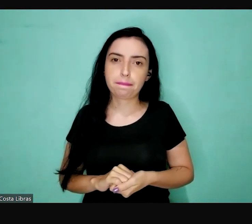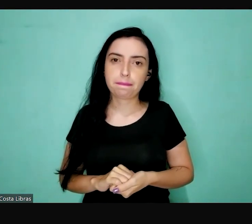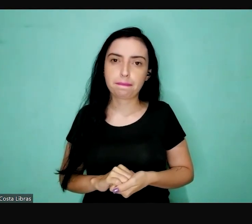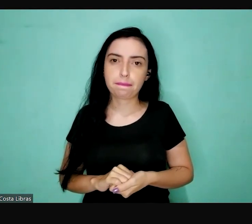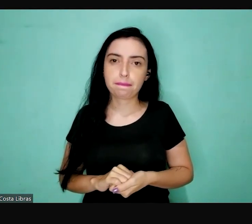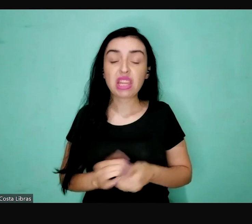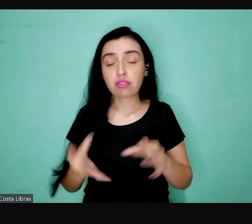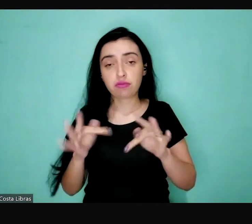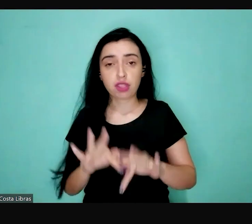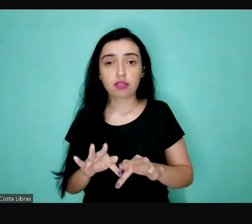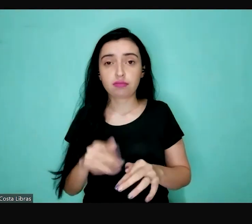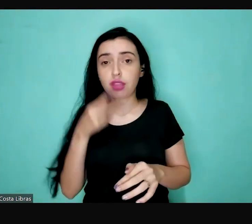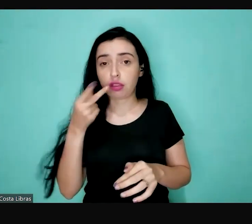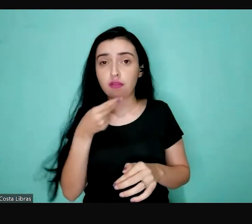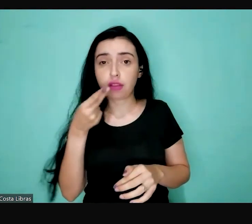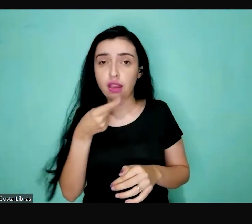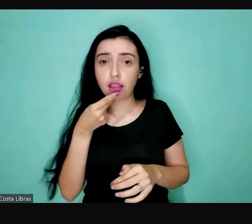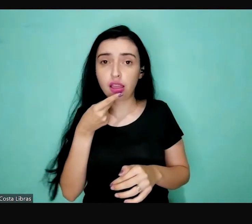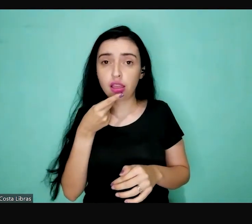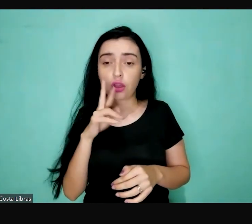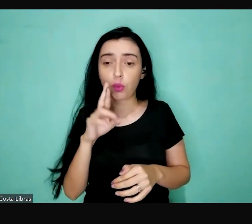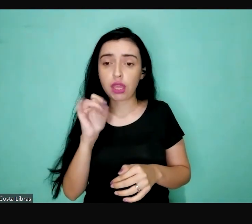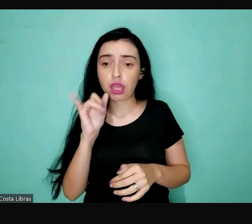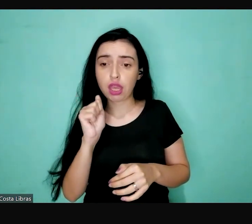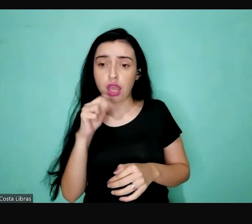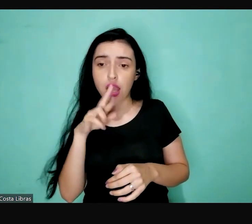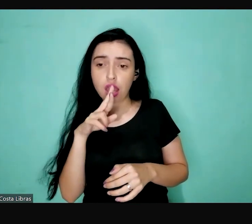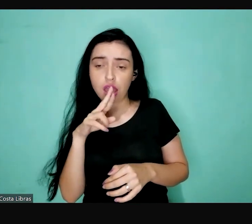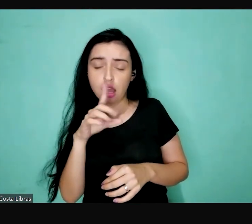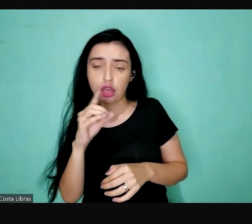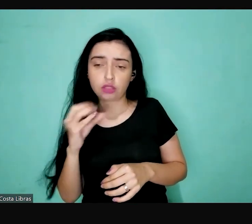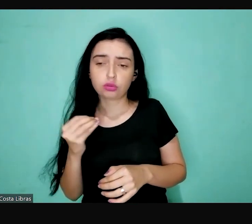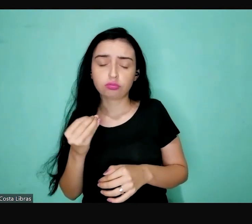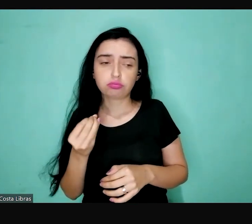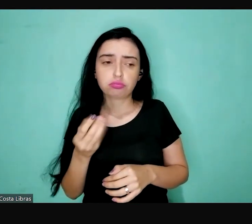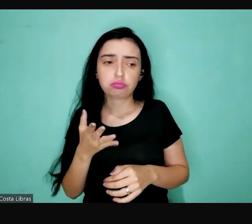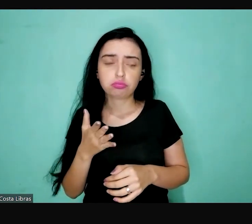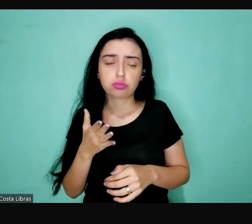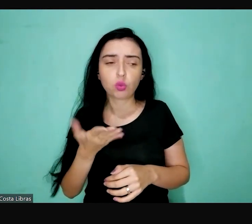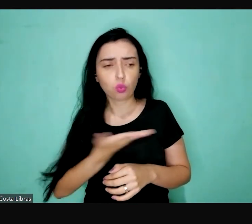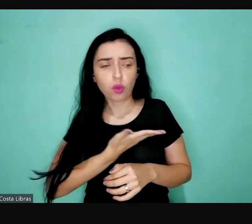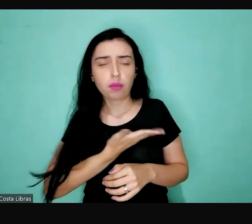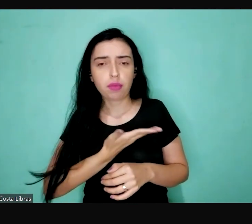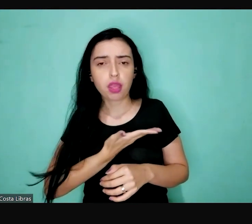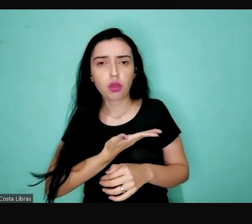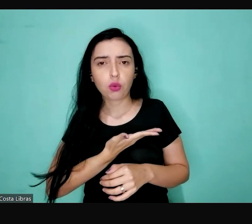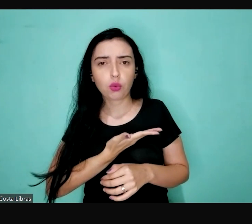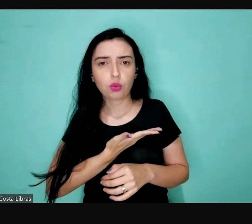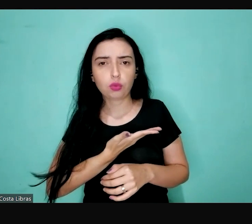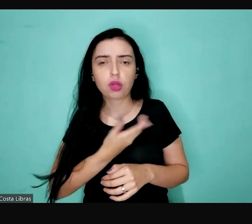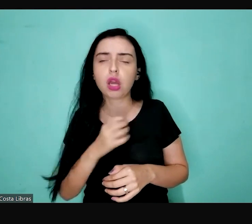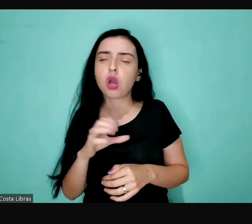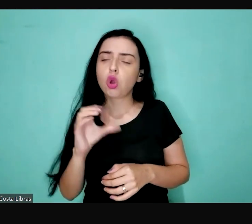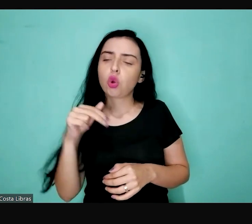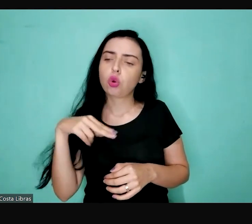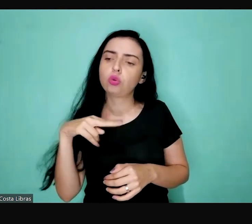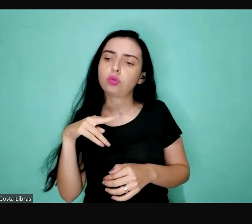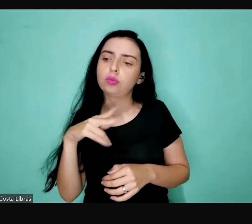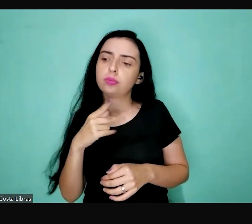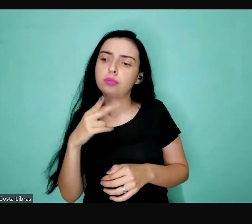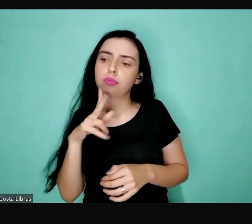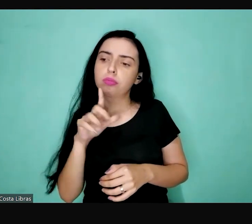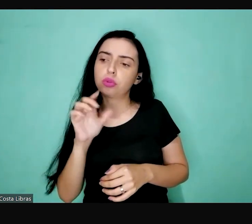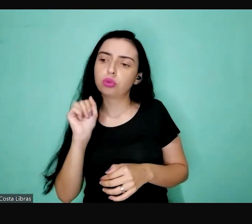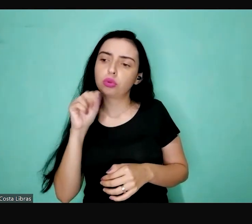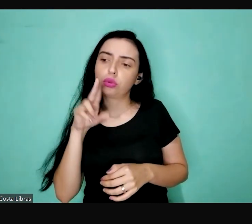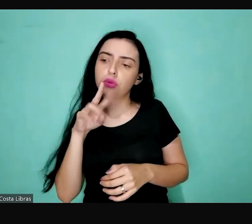Enfim, eu ia falar do Ricardo Alonso Garcia, que é um querido colega nosso lá da Complutense, mas eu vou me